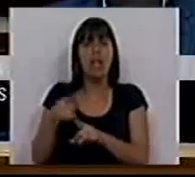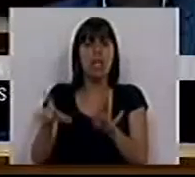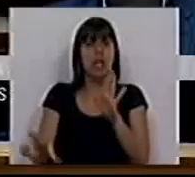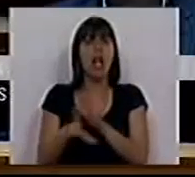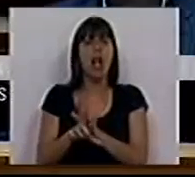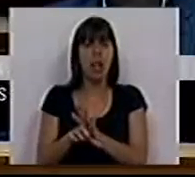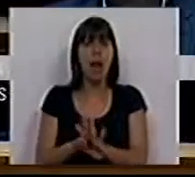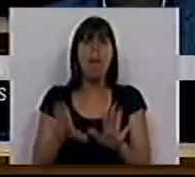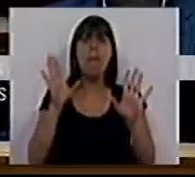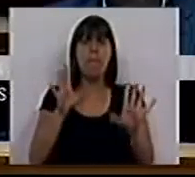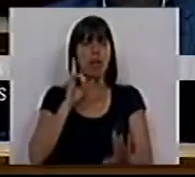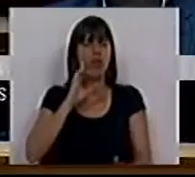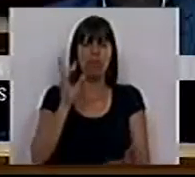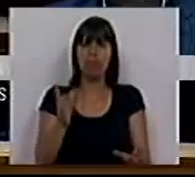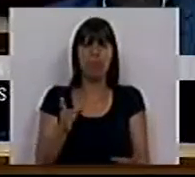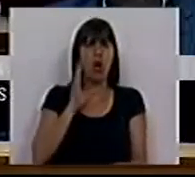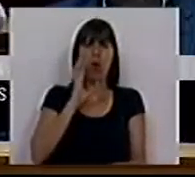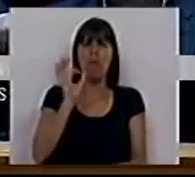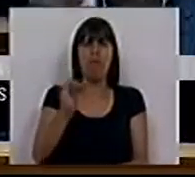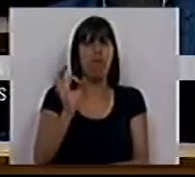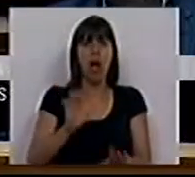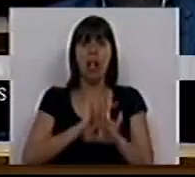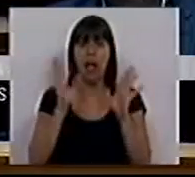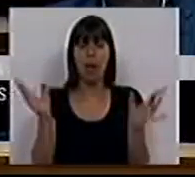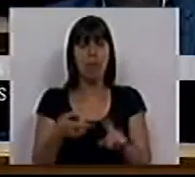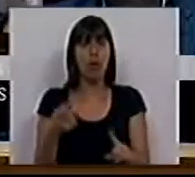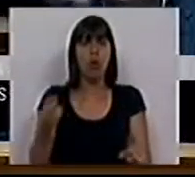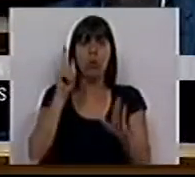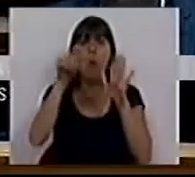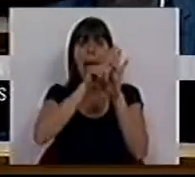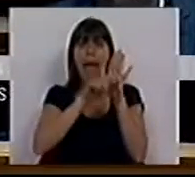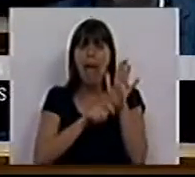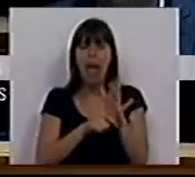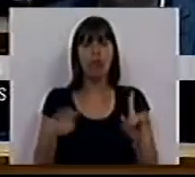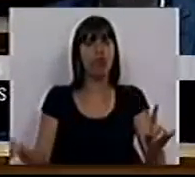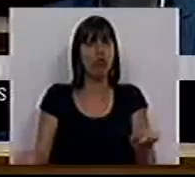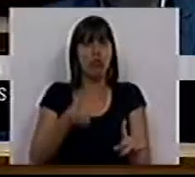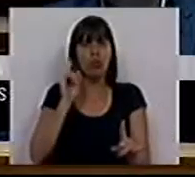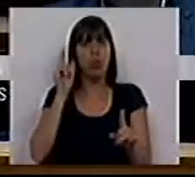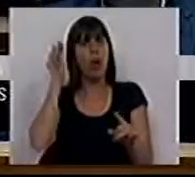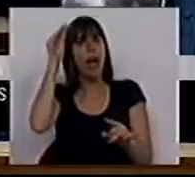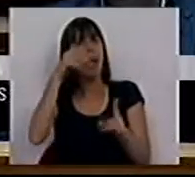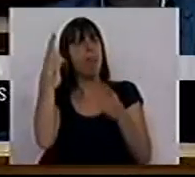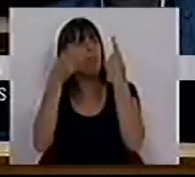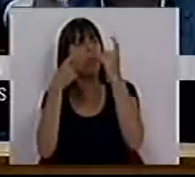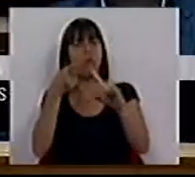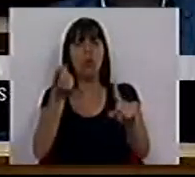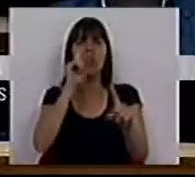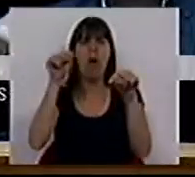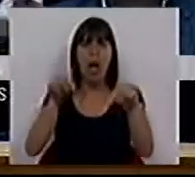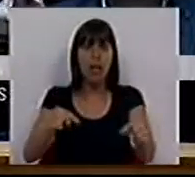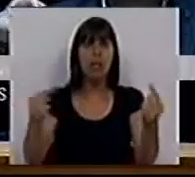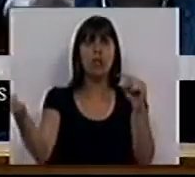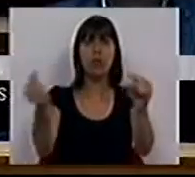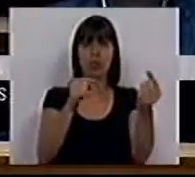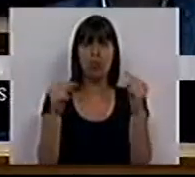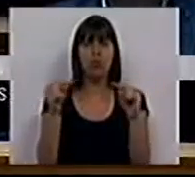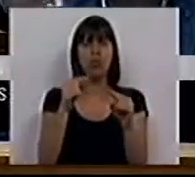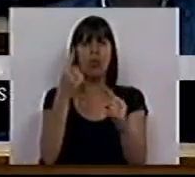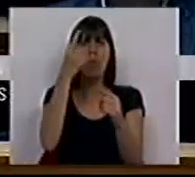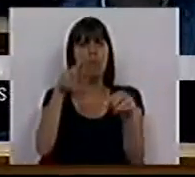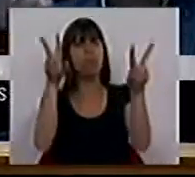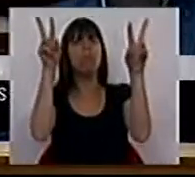lei. Mas não vale a pena, não é ético, não é sequer republicano vir aqui discutir